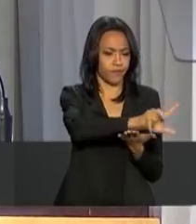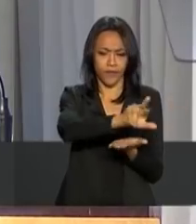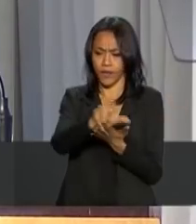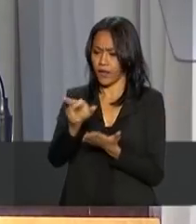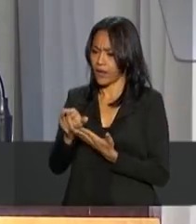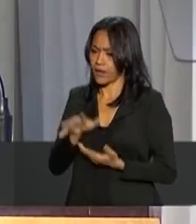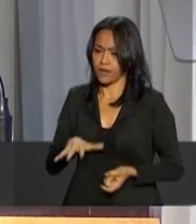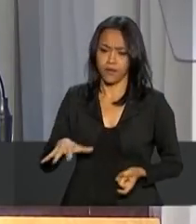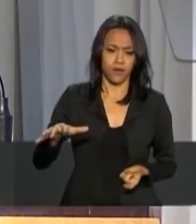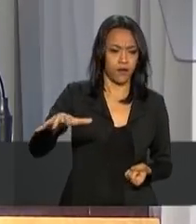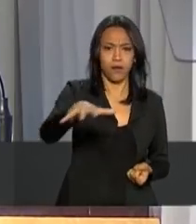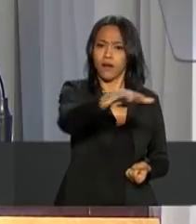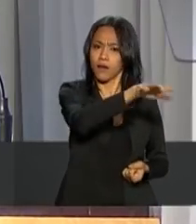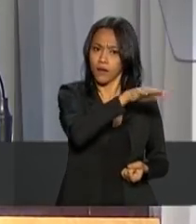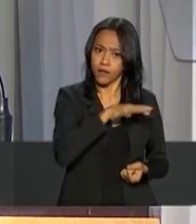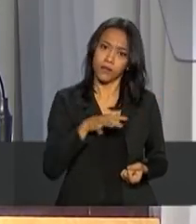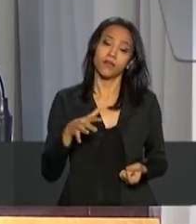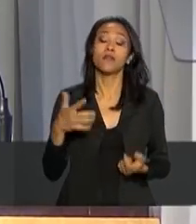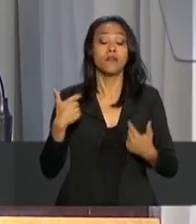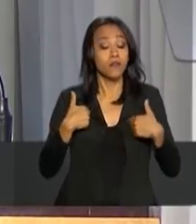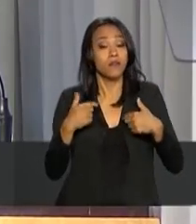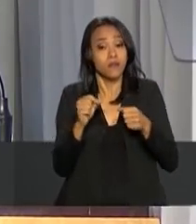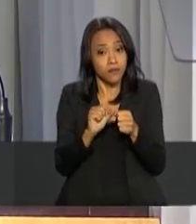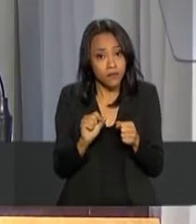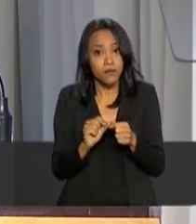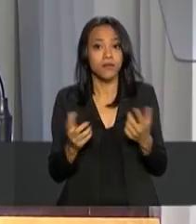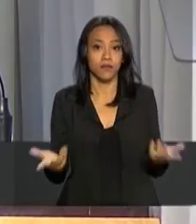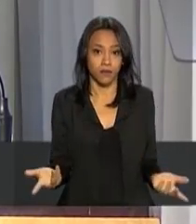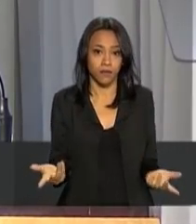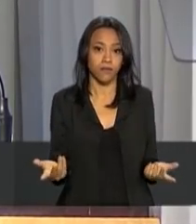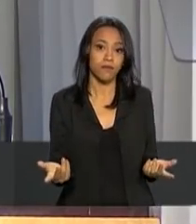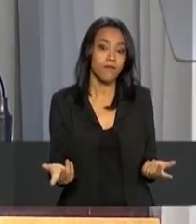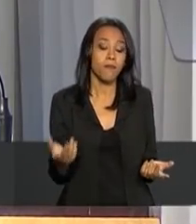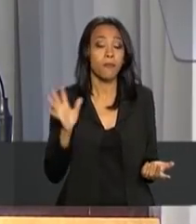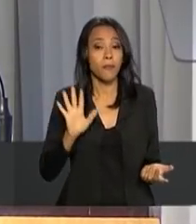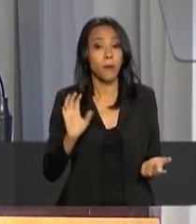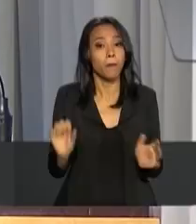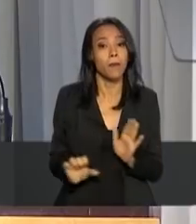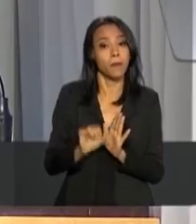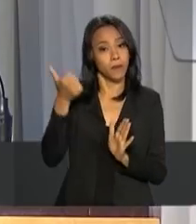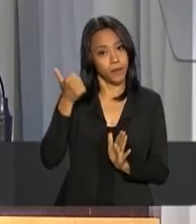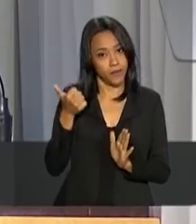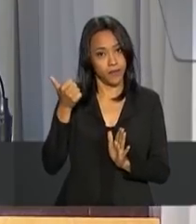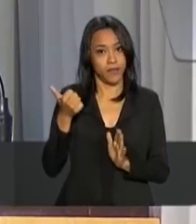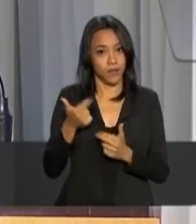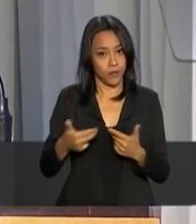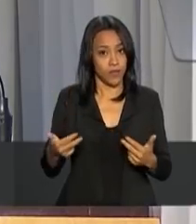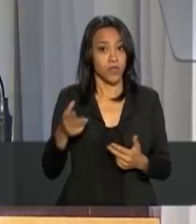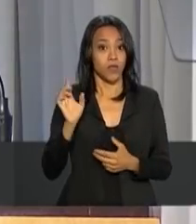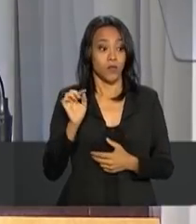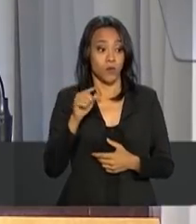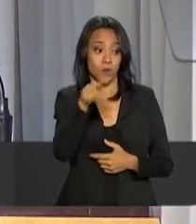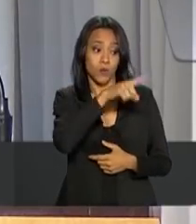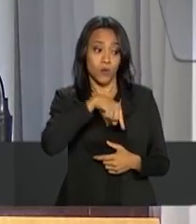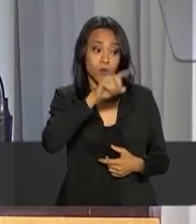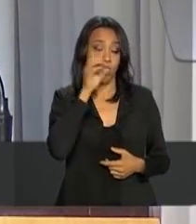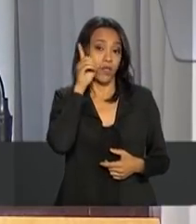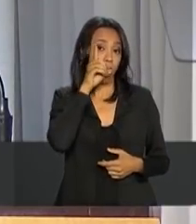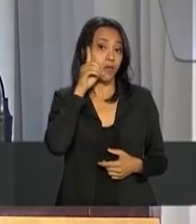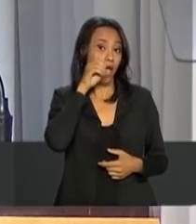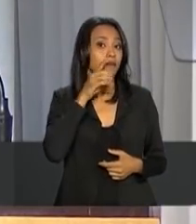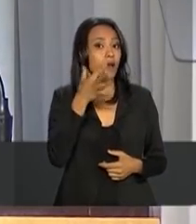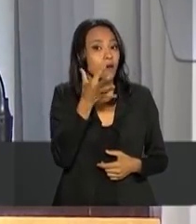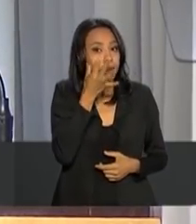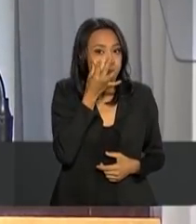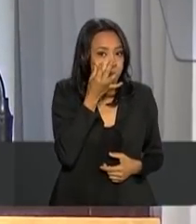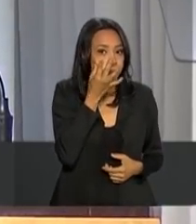setores da nacionalidade, não é? E eu fiz precisamente isso. Aliás, a primeira coisa, os deputados estão aí para